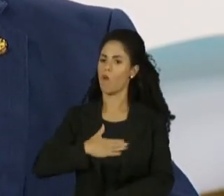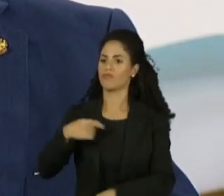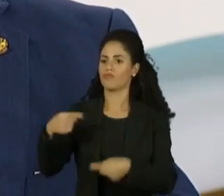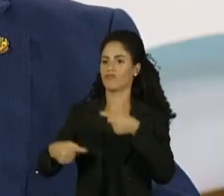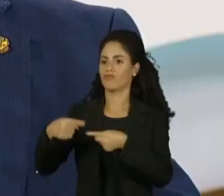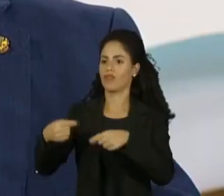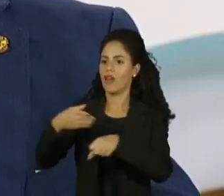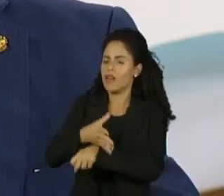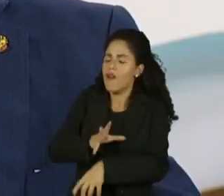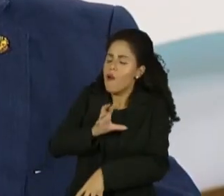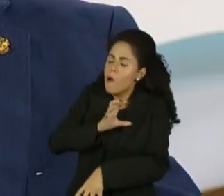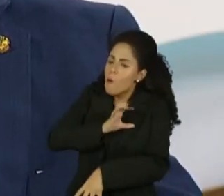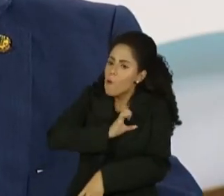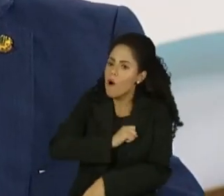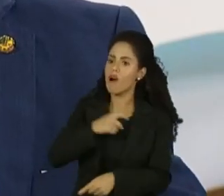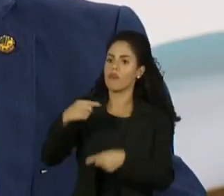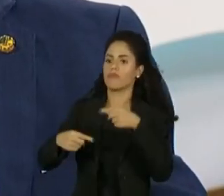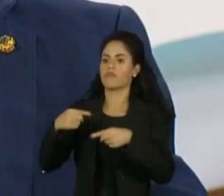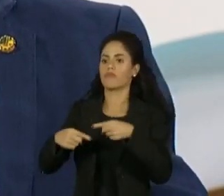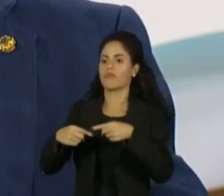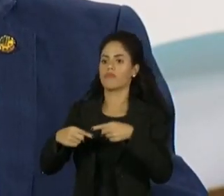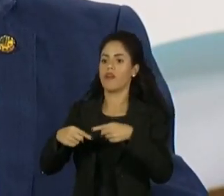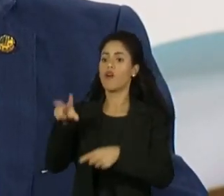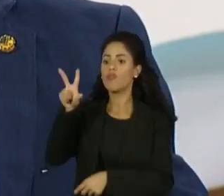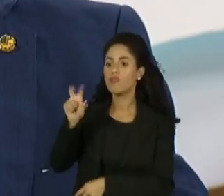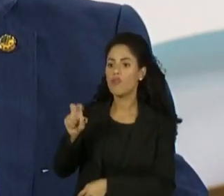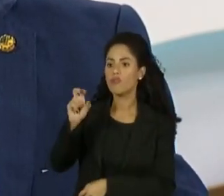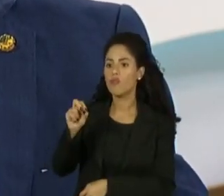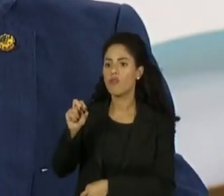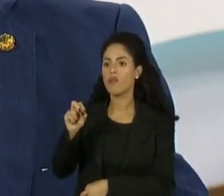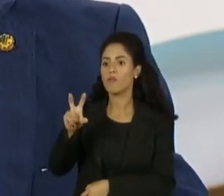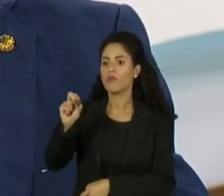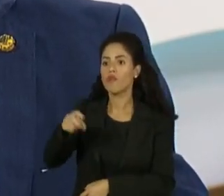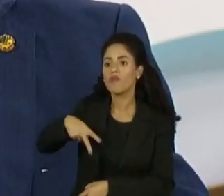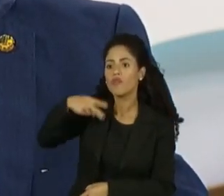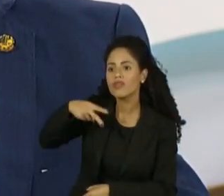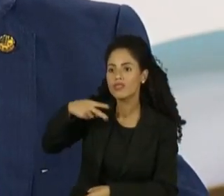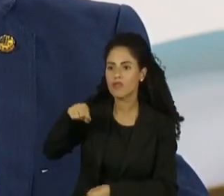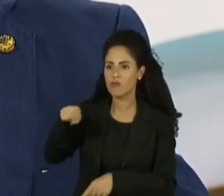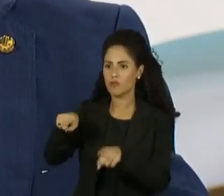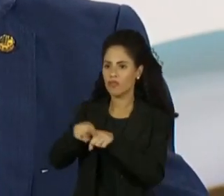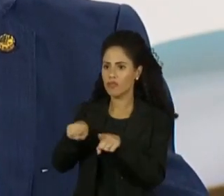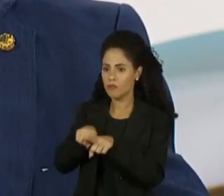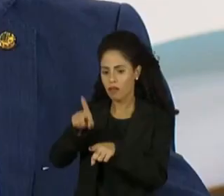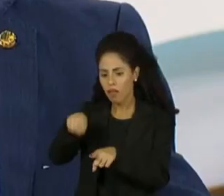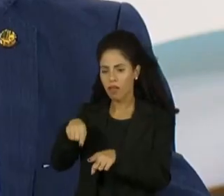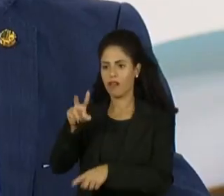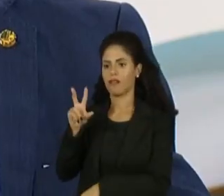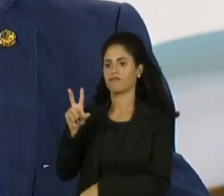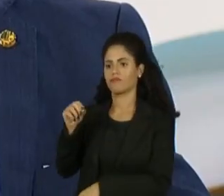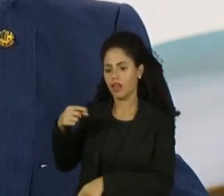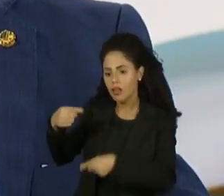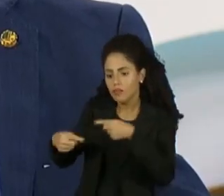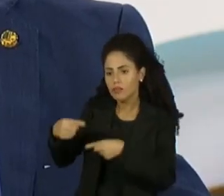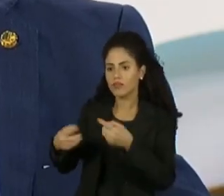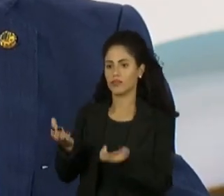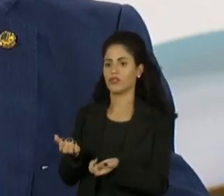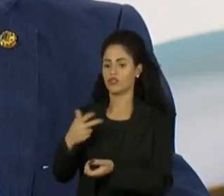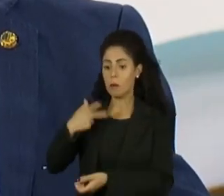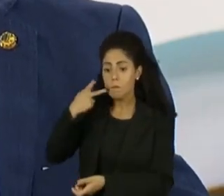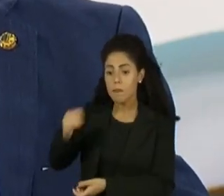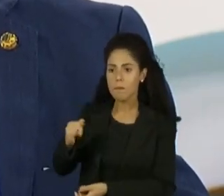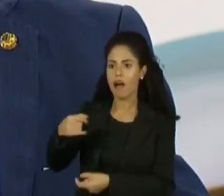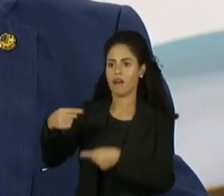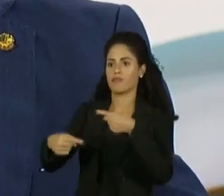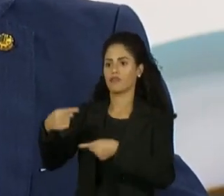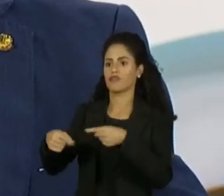Meu avô era político, meu bisavô era político, meu avô é o nome da Comissão de Constituição e Justiça da Câmara, de João Marinho. Tá? E foi um